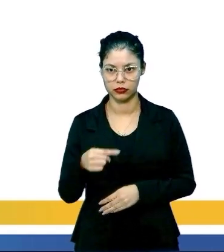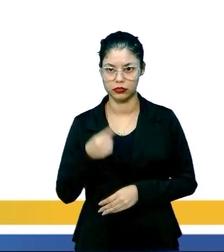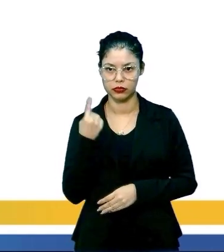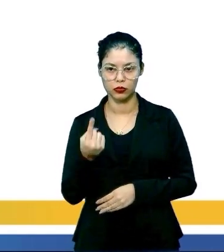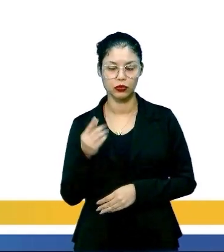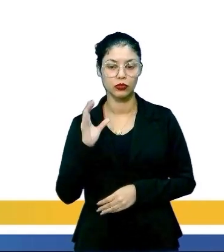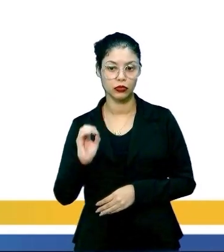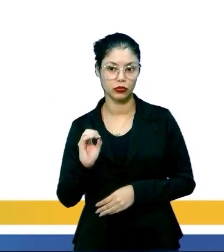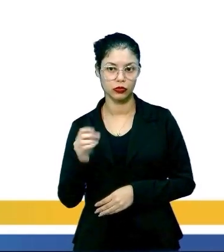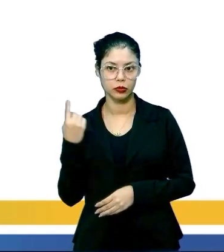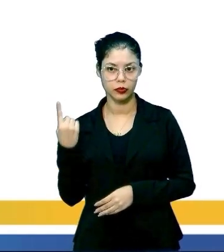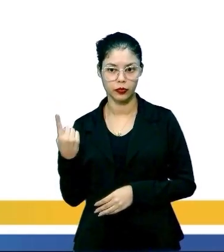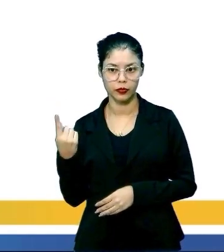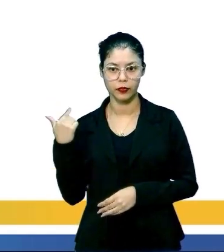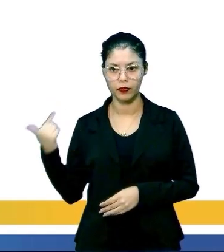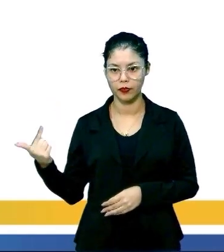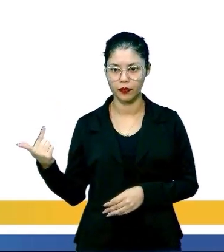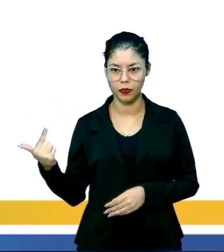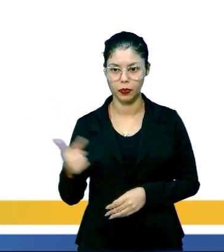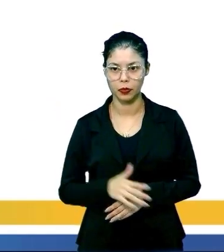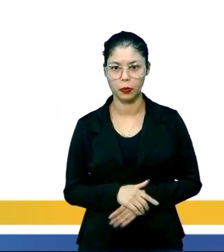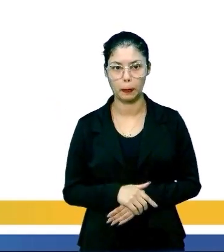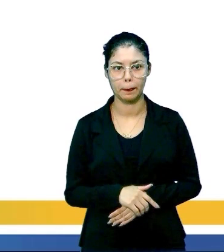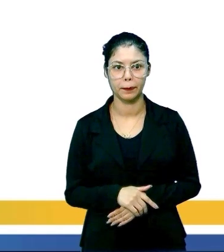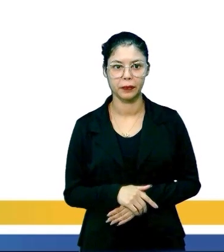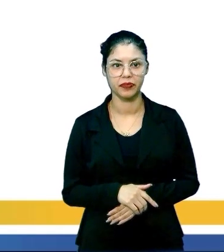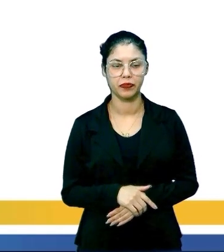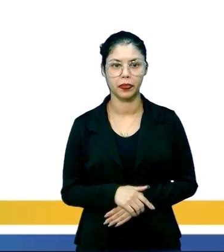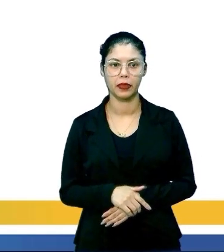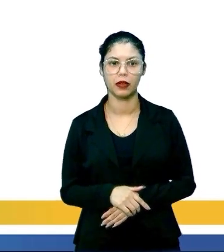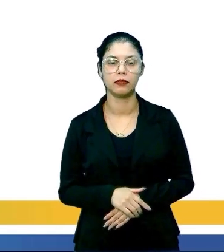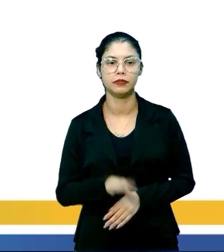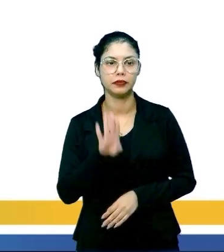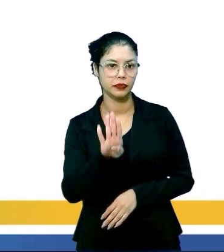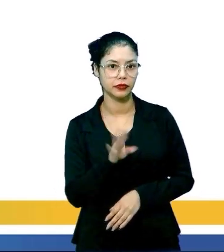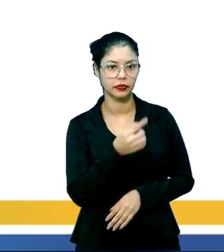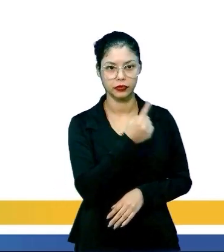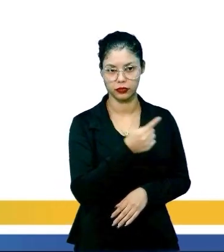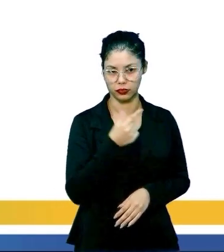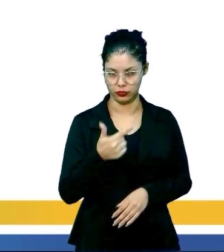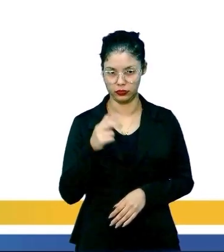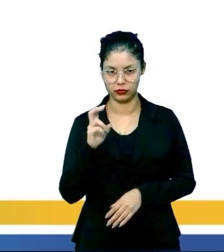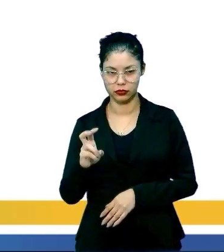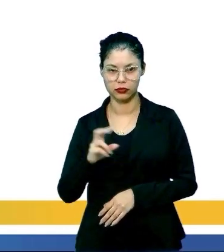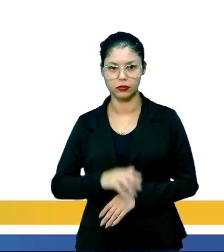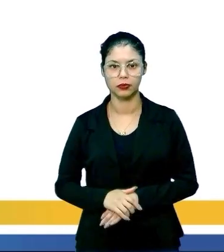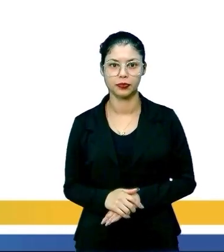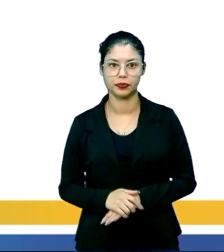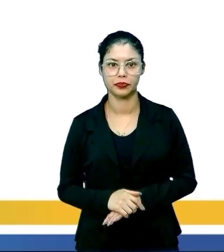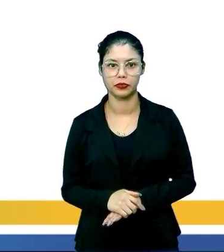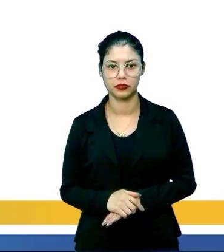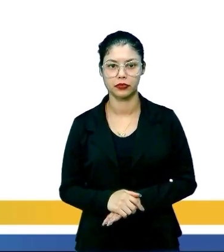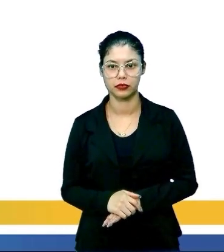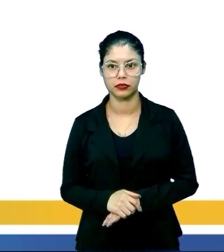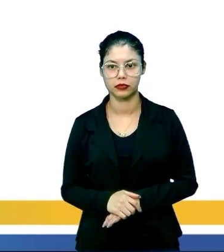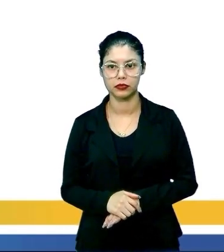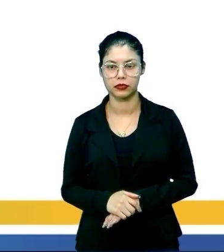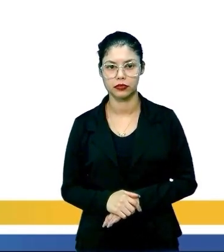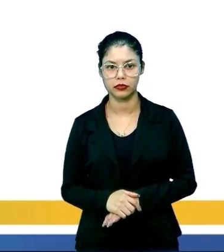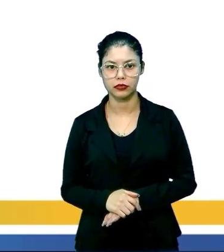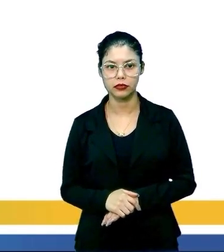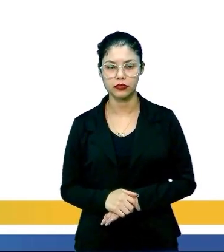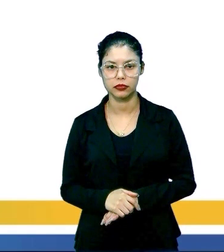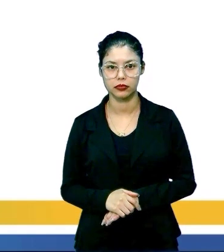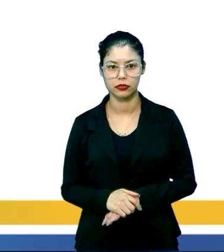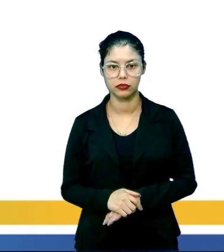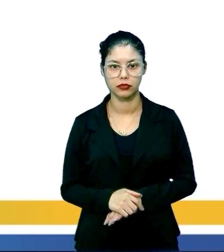menos 1, 0, 1 e 2, e o conjunto B, tendo os seus elementos